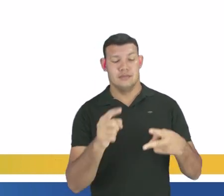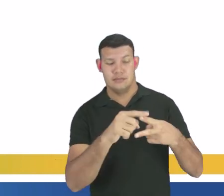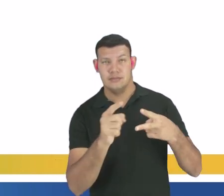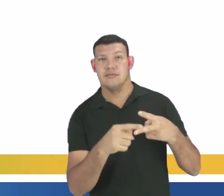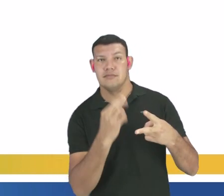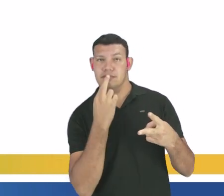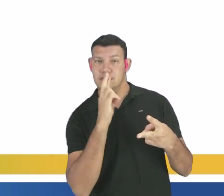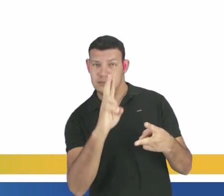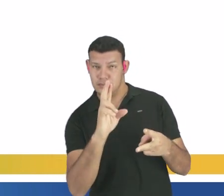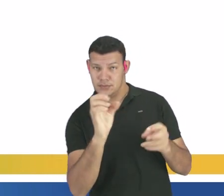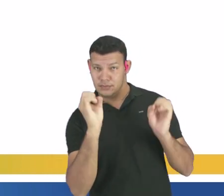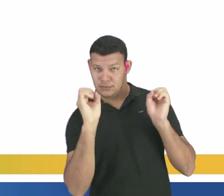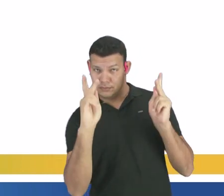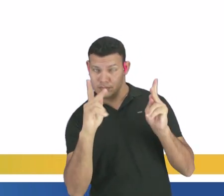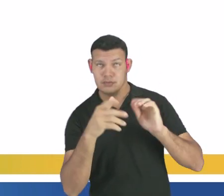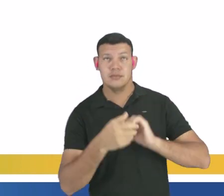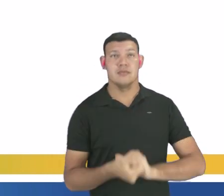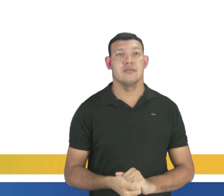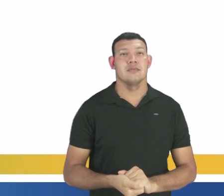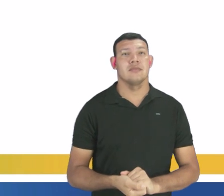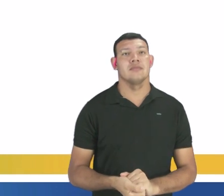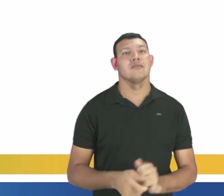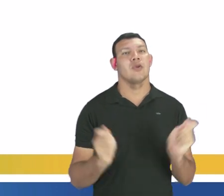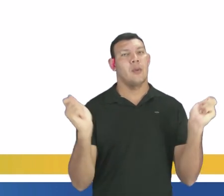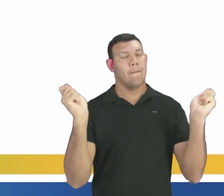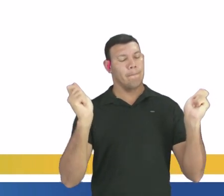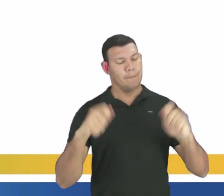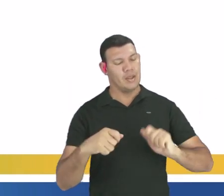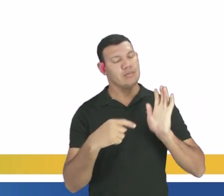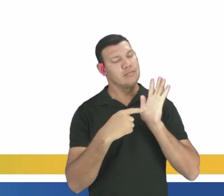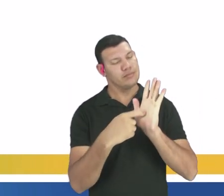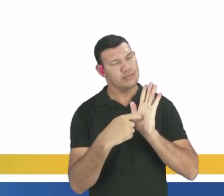bem? É possível